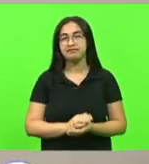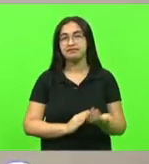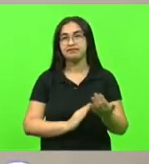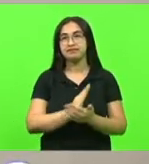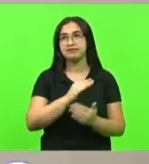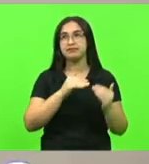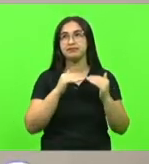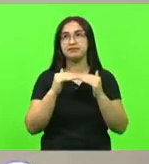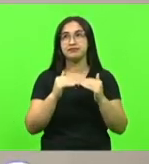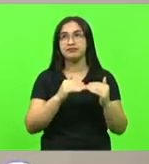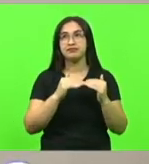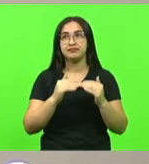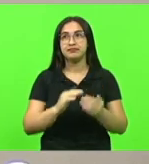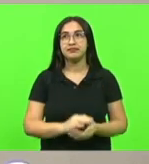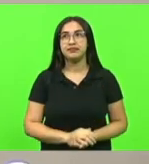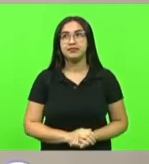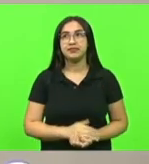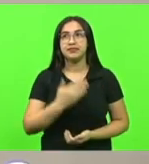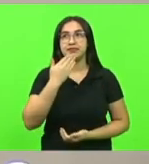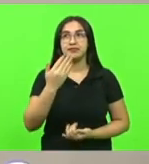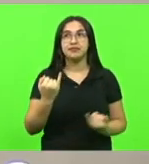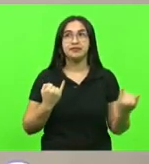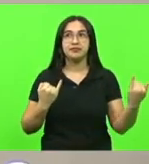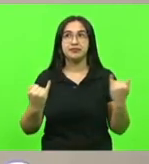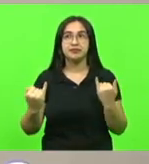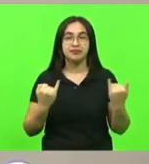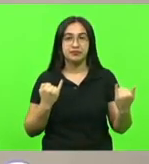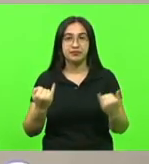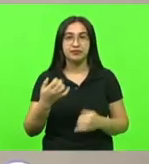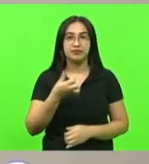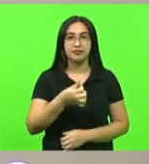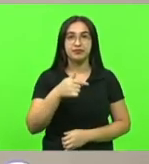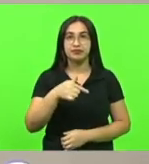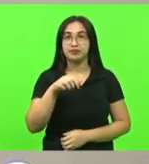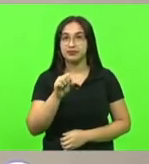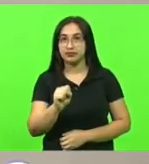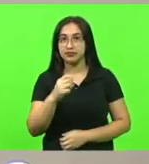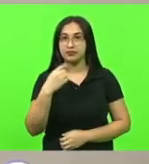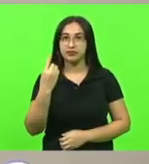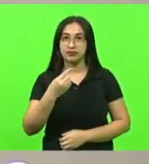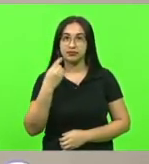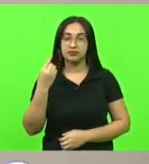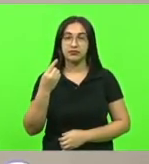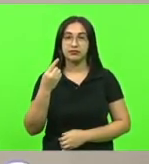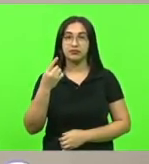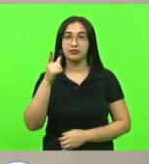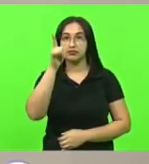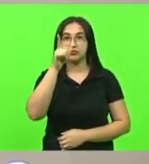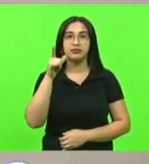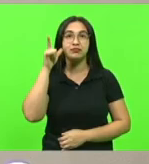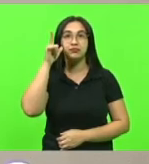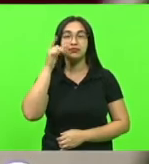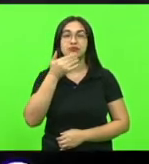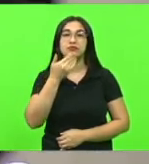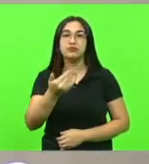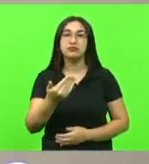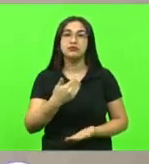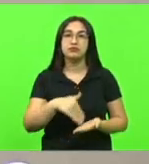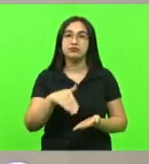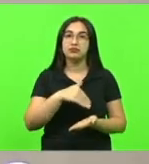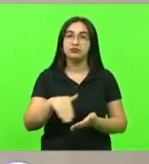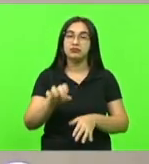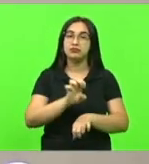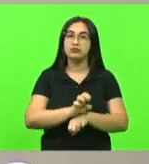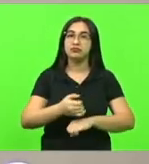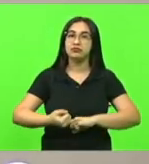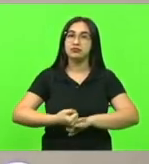Aprovado por unanimidade. Pedido de informação 678, autor deputado Laércio Schuster, solicitando ao secretário de Estado da Infraestrutura,